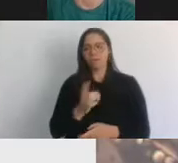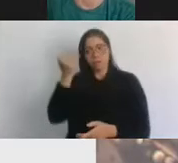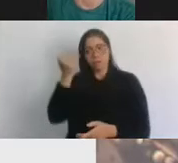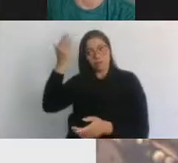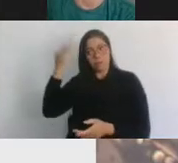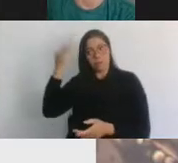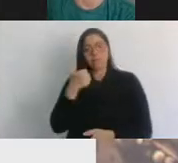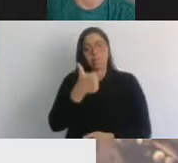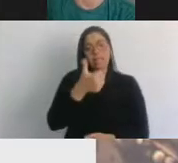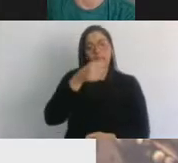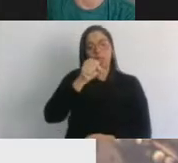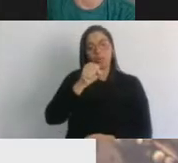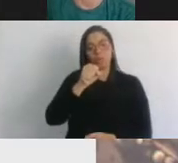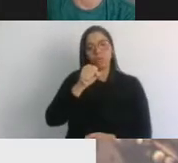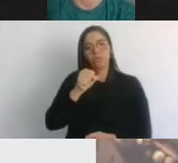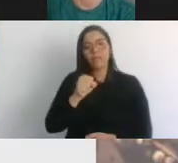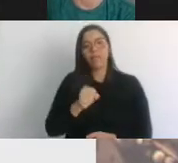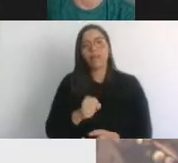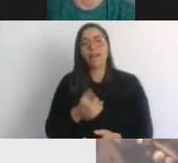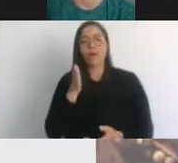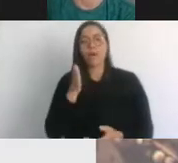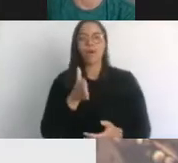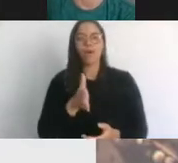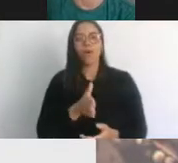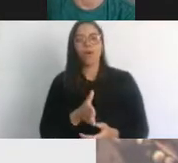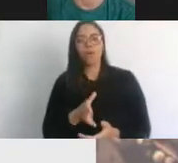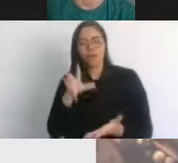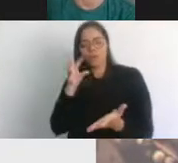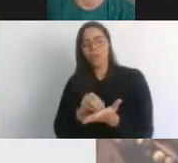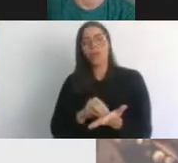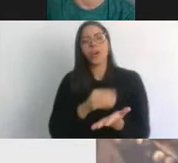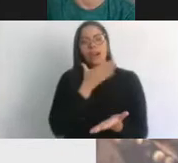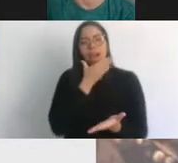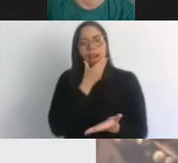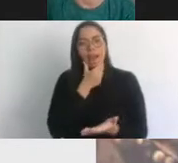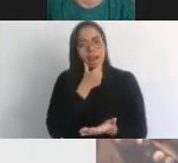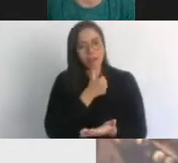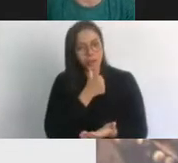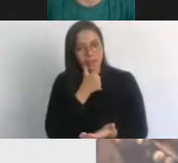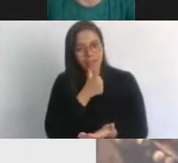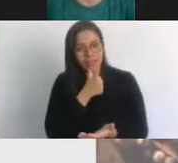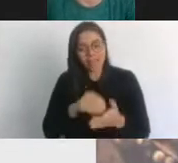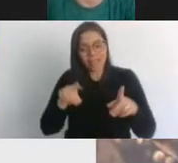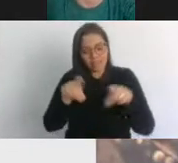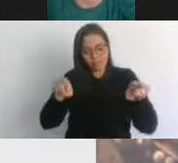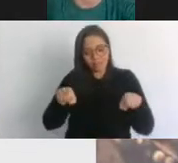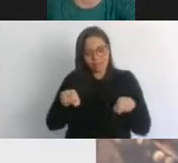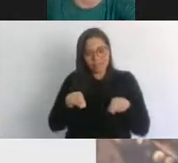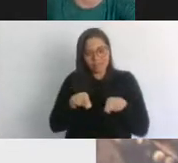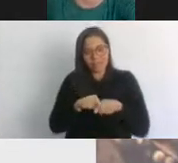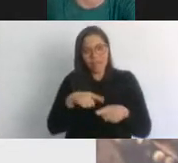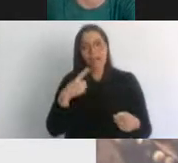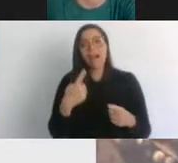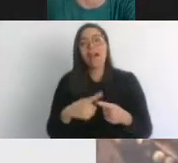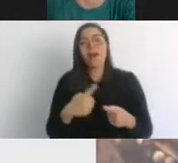a minha configuração que nós temos hoje Onde você coloca as pessoas dentro de uma sala e você trazer o que essa essa Constituição de